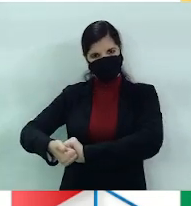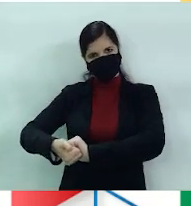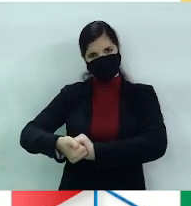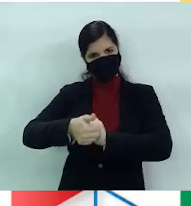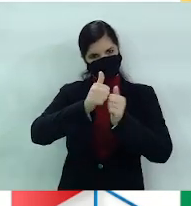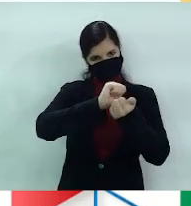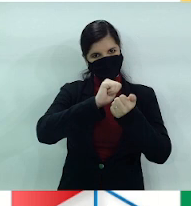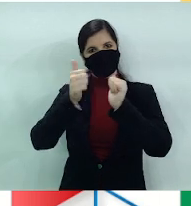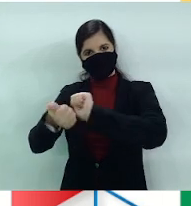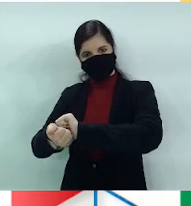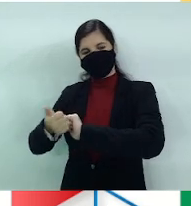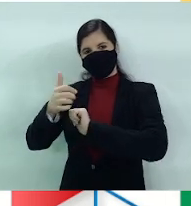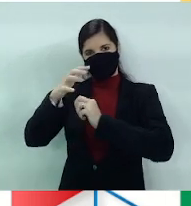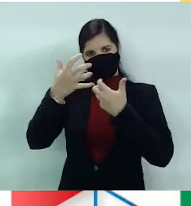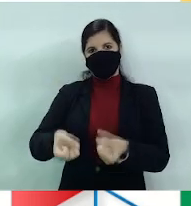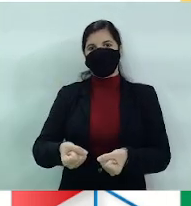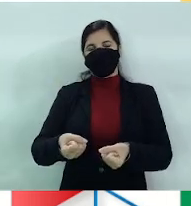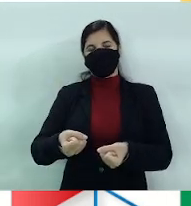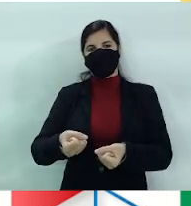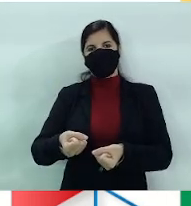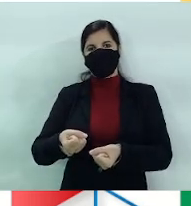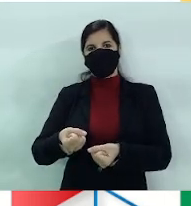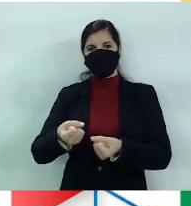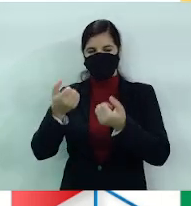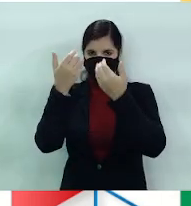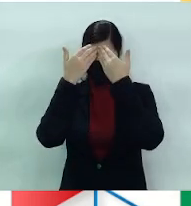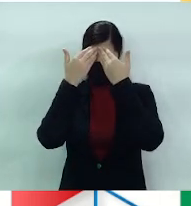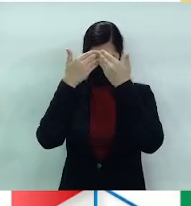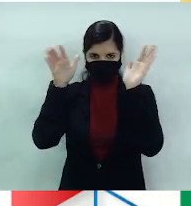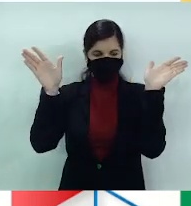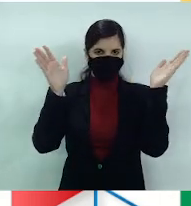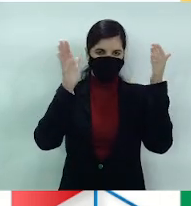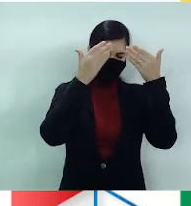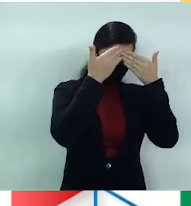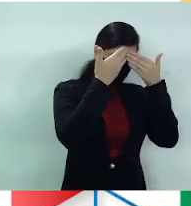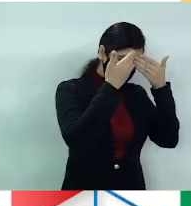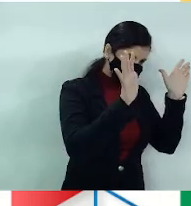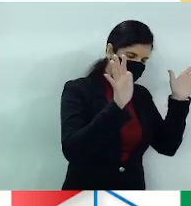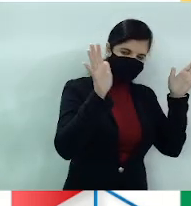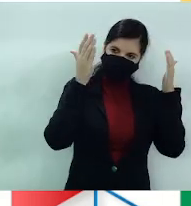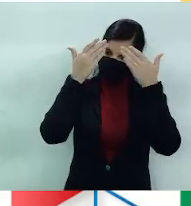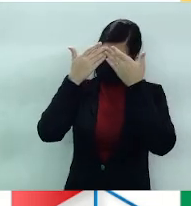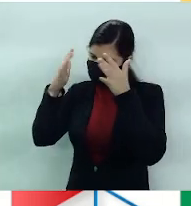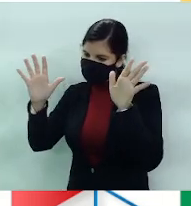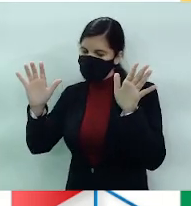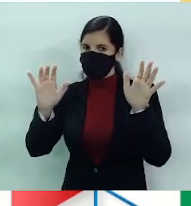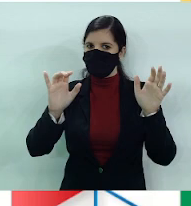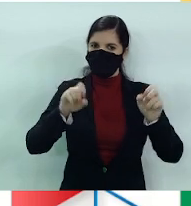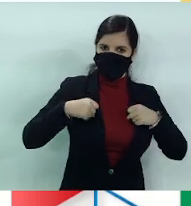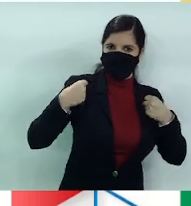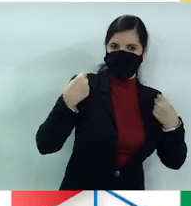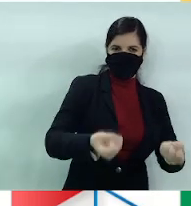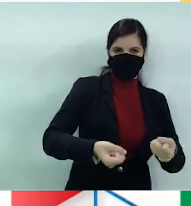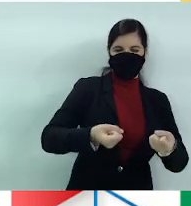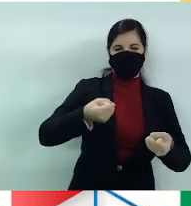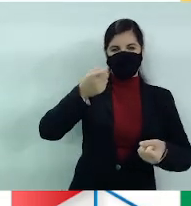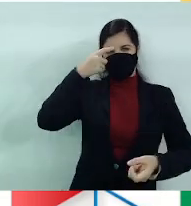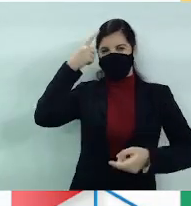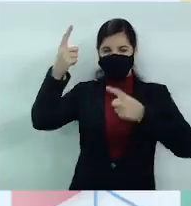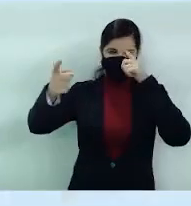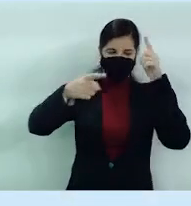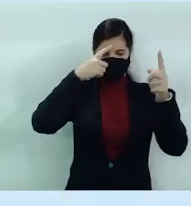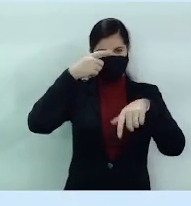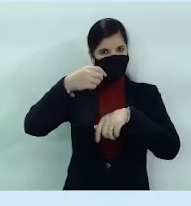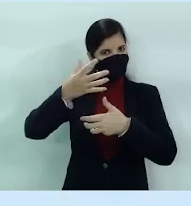suas soluções. Eles são cabeça aberta, livres de dogmas e fazem sacrifícios pelas ideias dos outros.